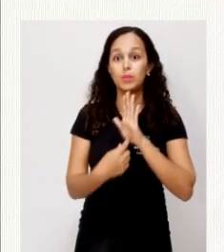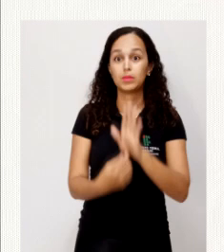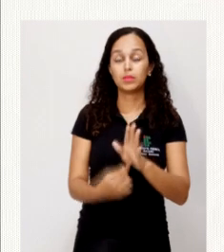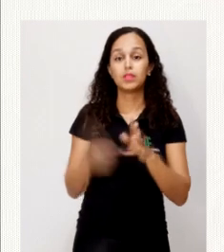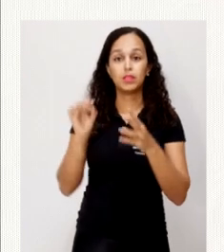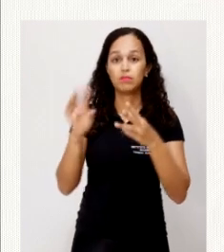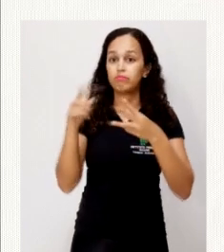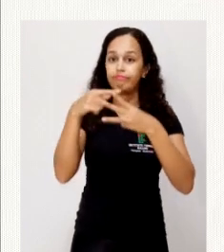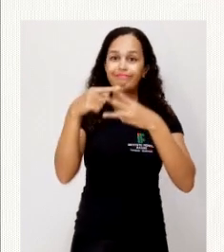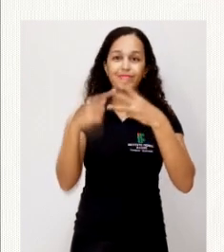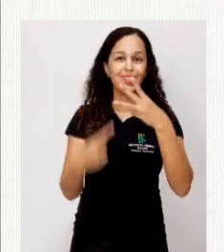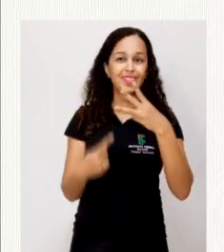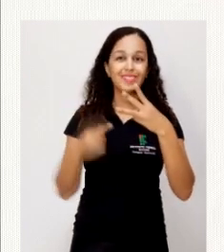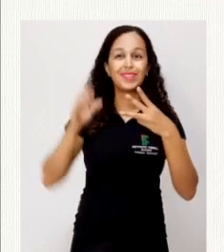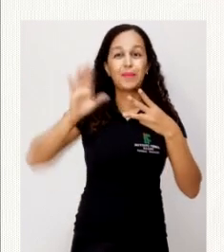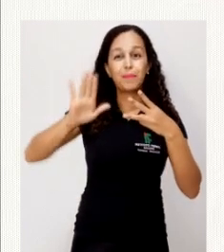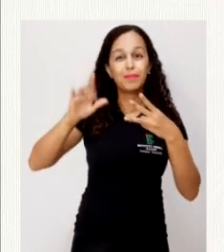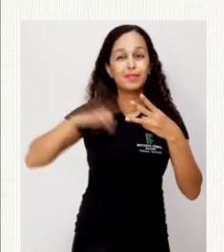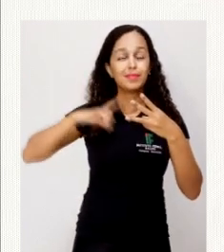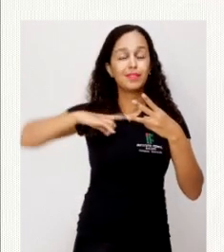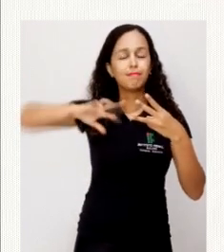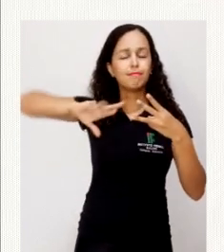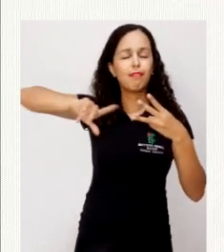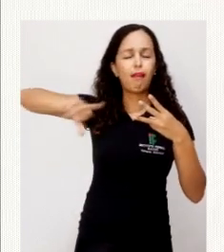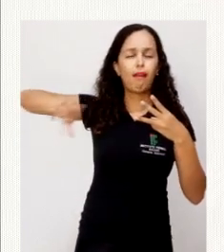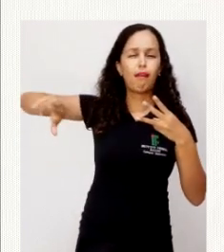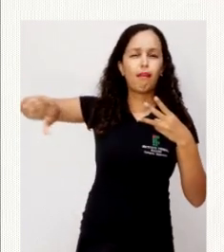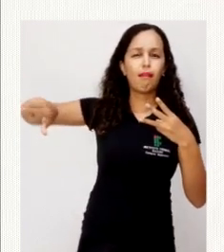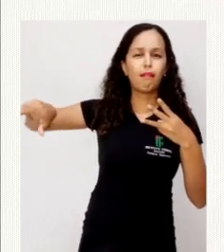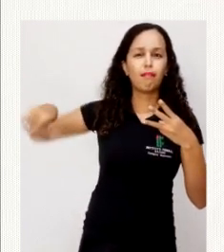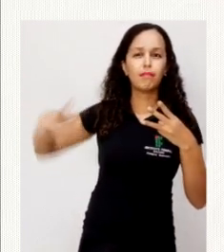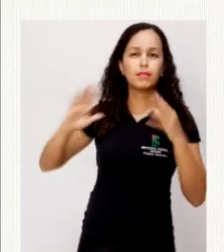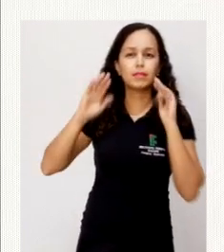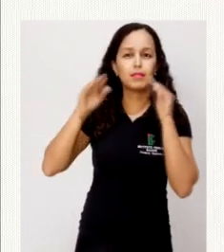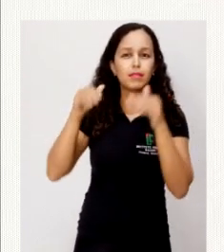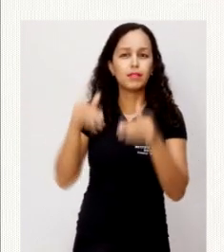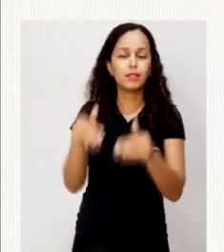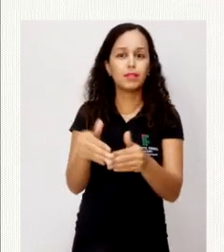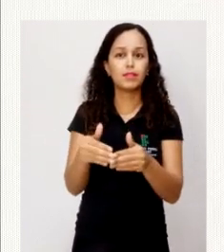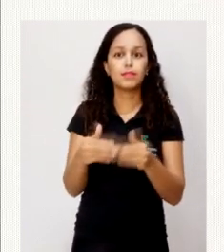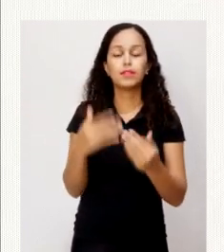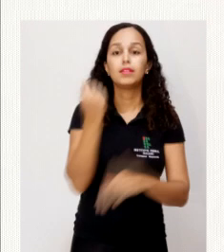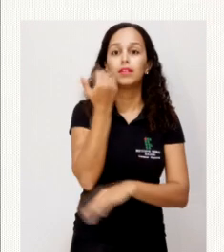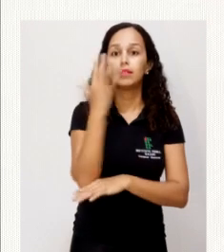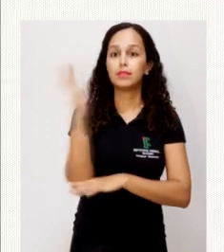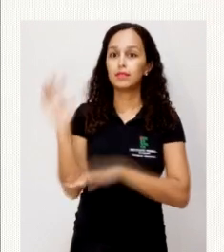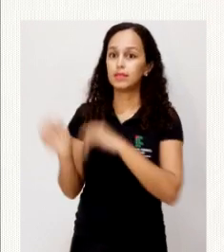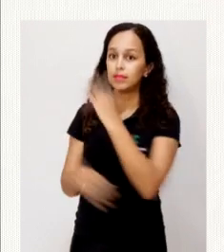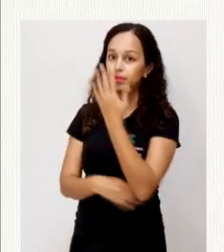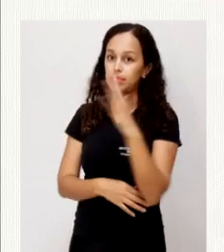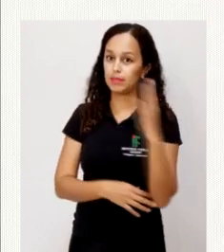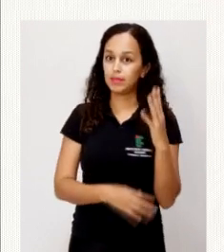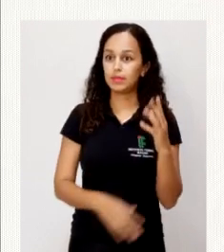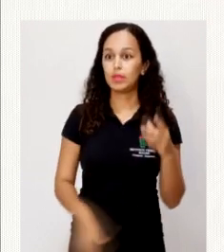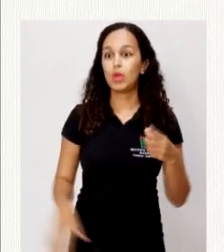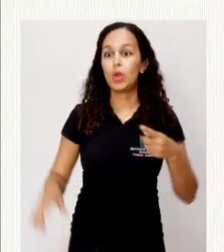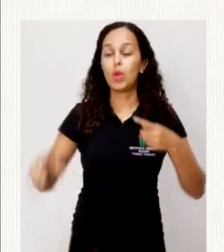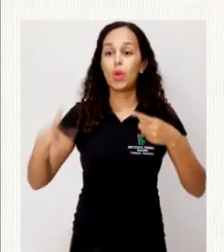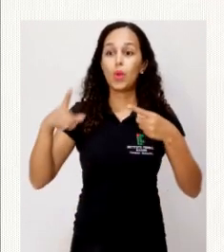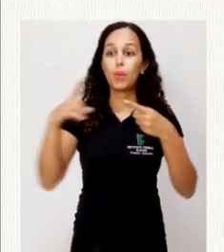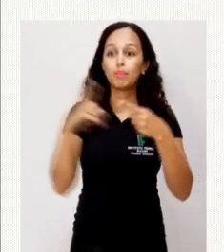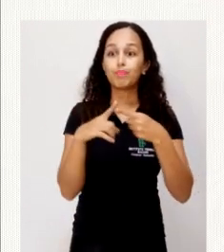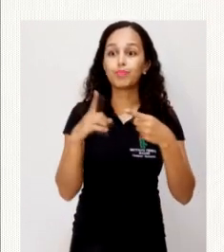apenas 3, diante de vários outros que nós temos para se referir às plantas espécies